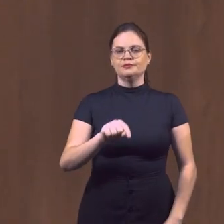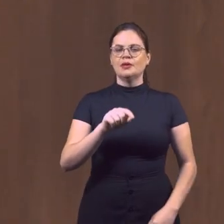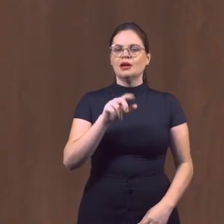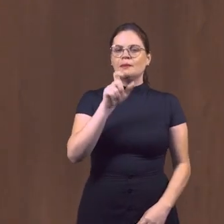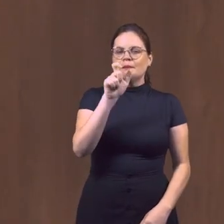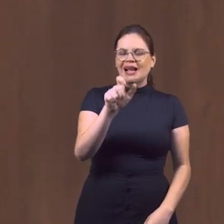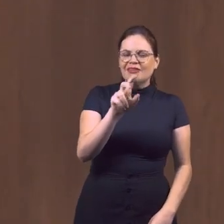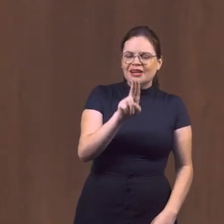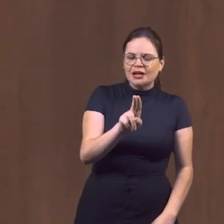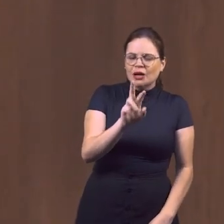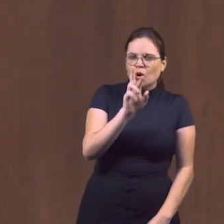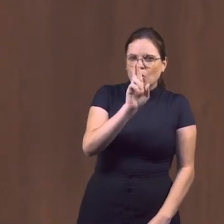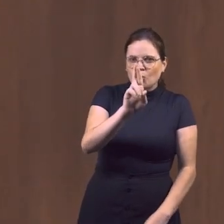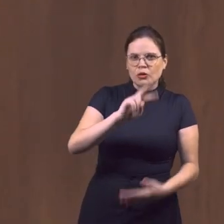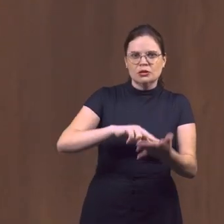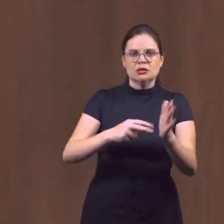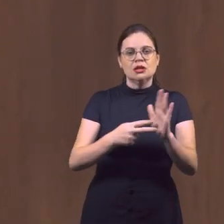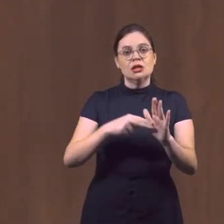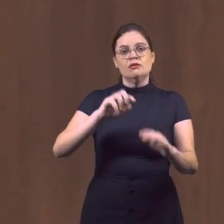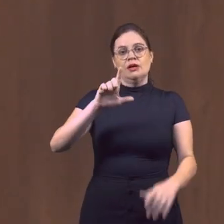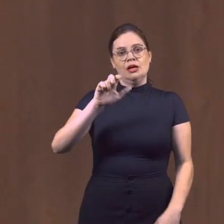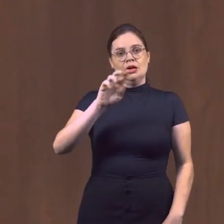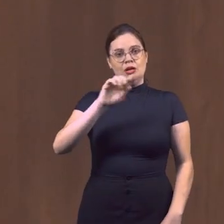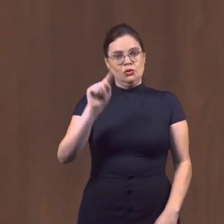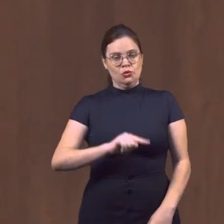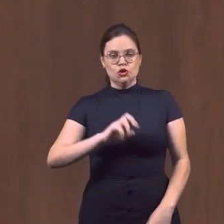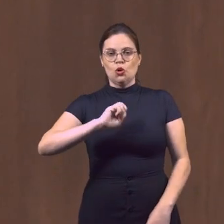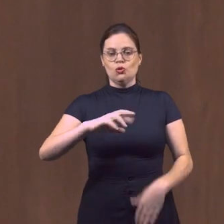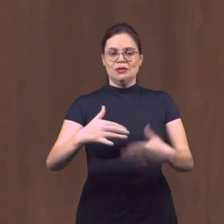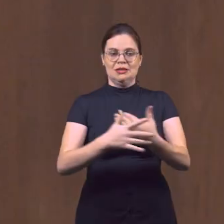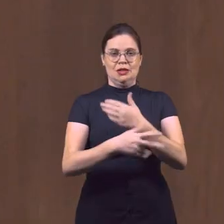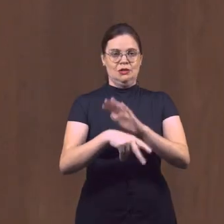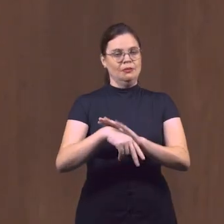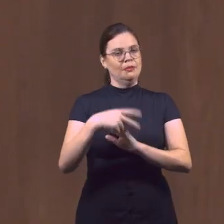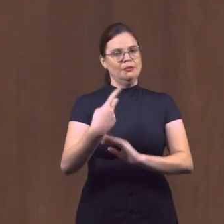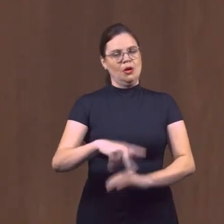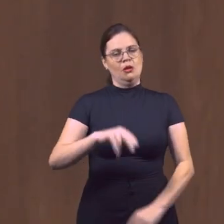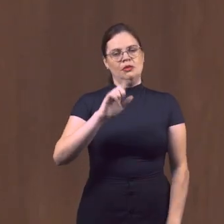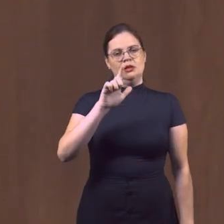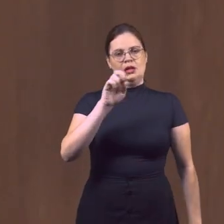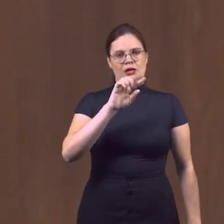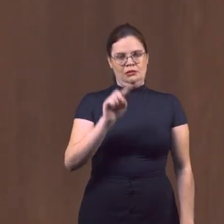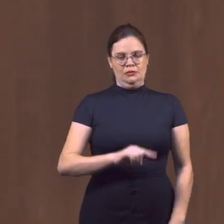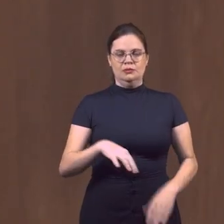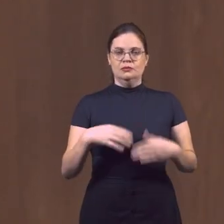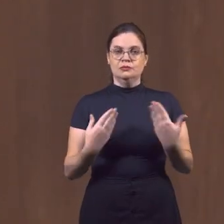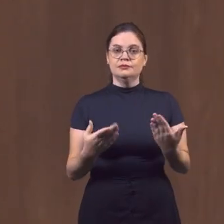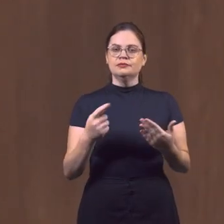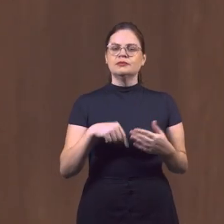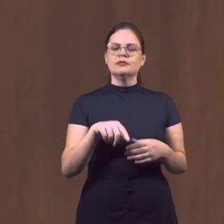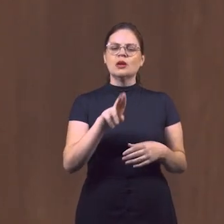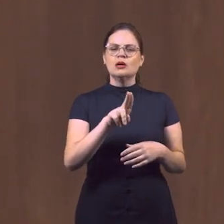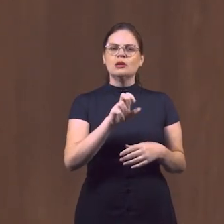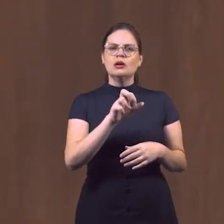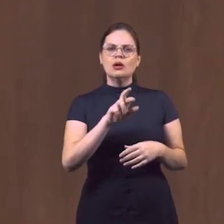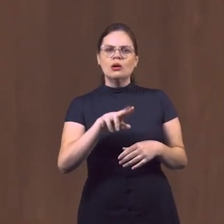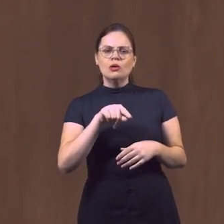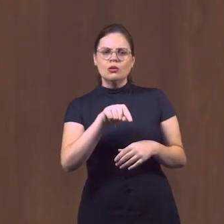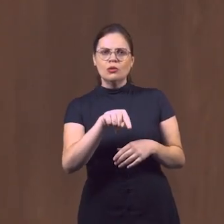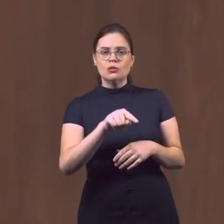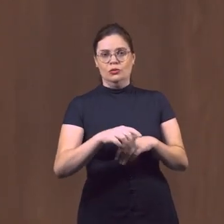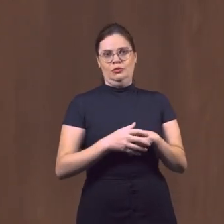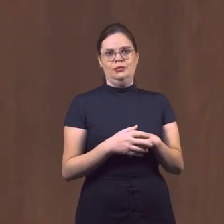uma região que tomou esse nome de Ur dos Caldeus porque o povo que predominava naquela região